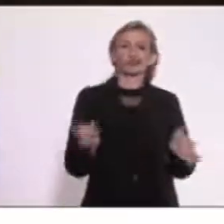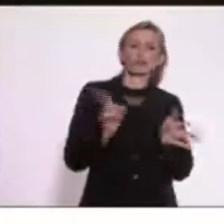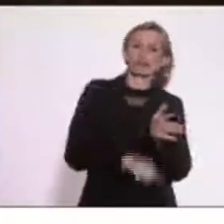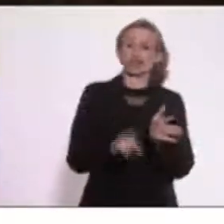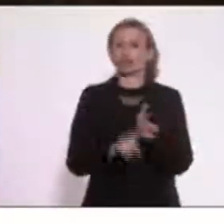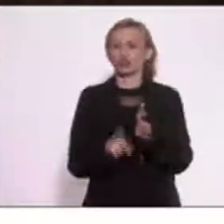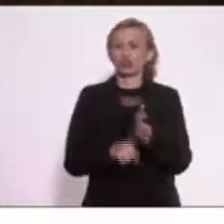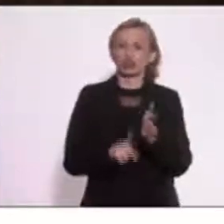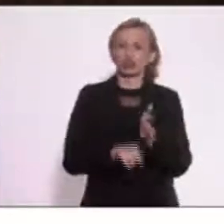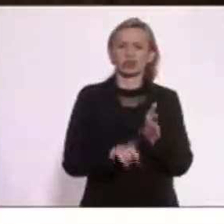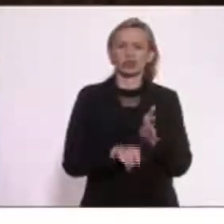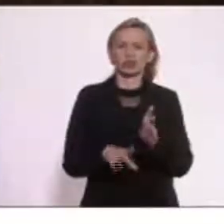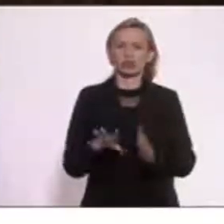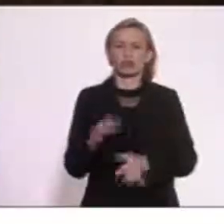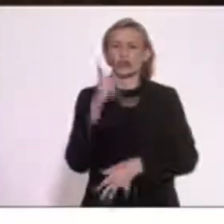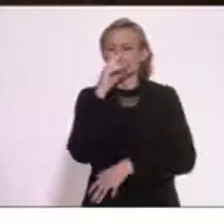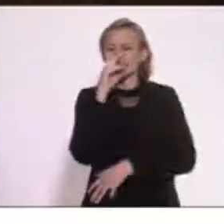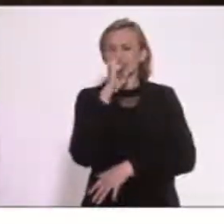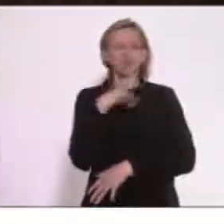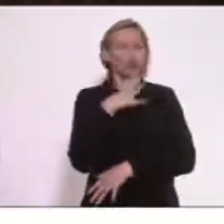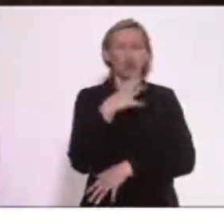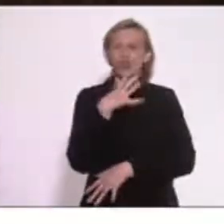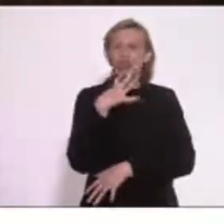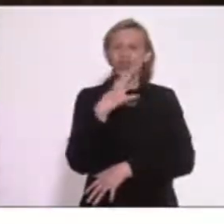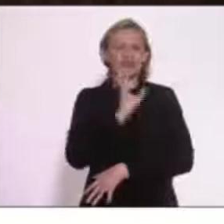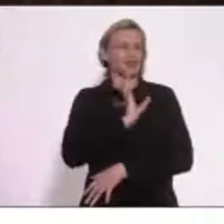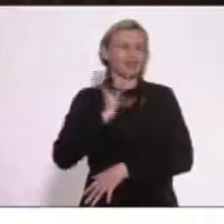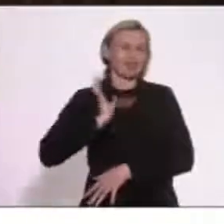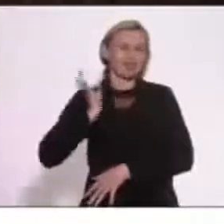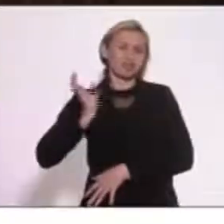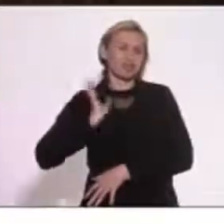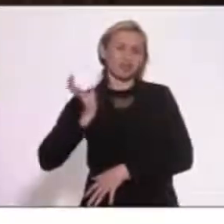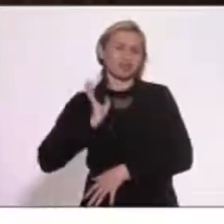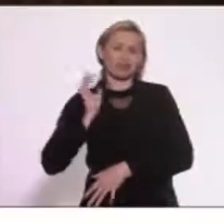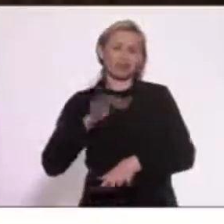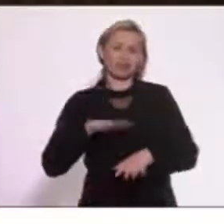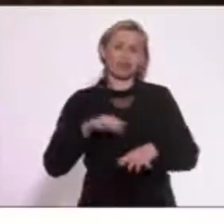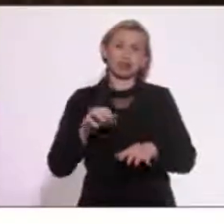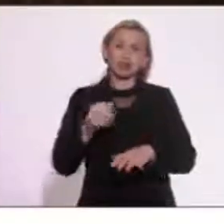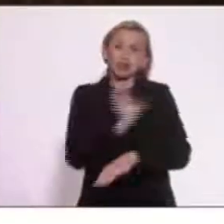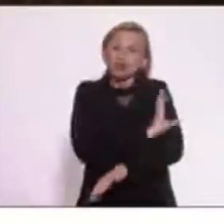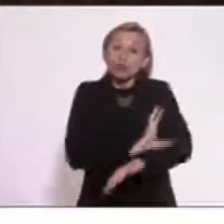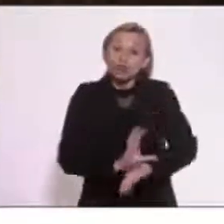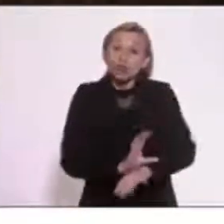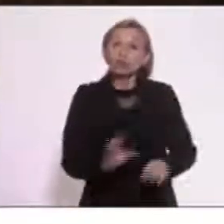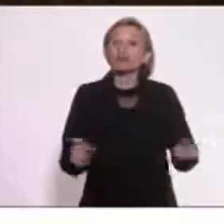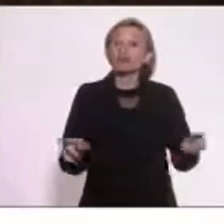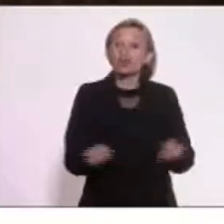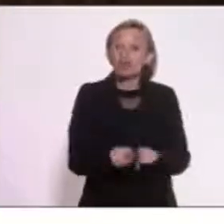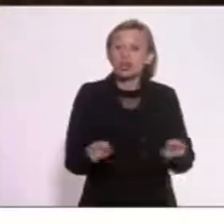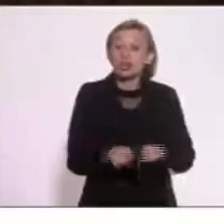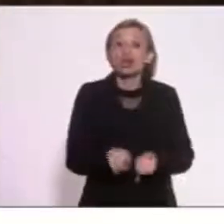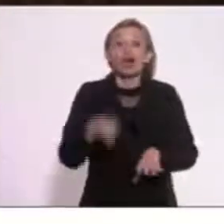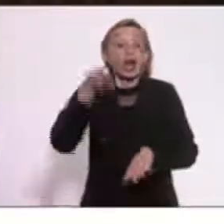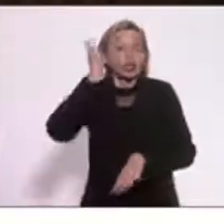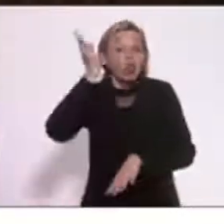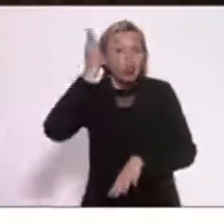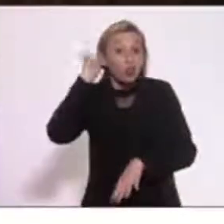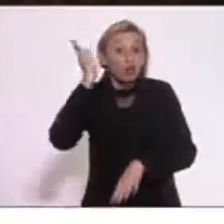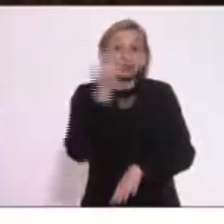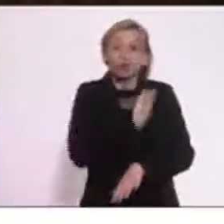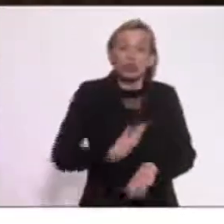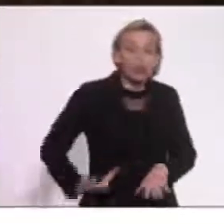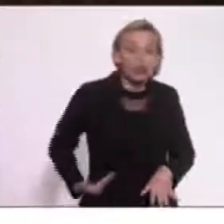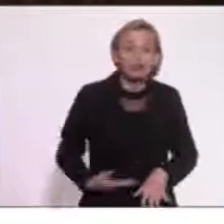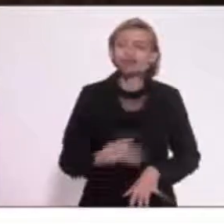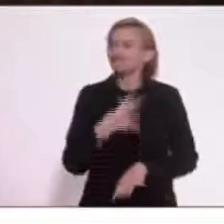quisesse desconhecer a riqueza das manifestações culturais e a ignorância do governo em